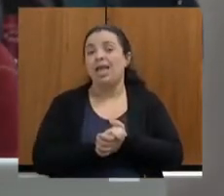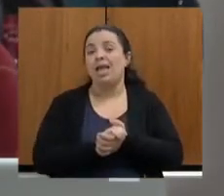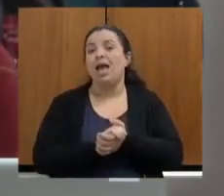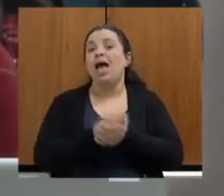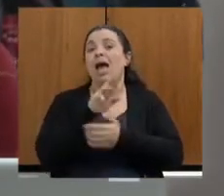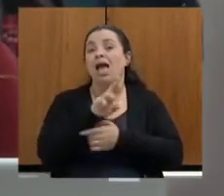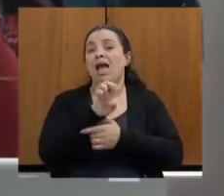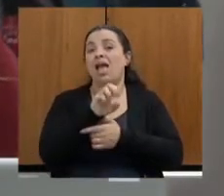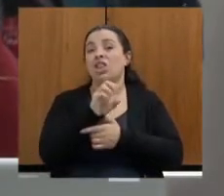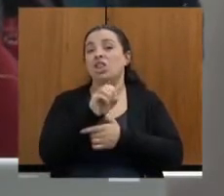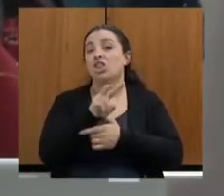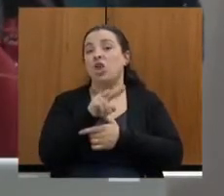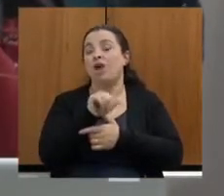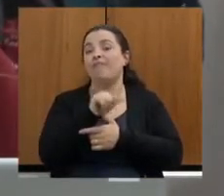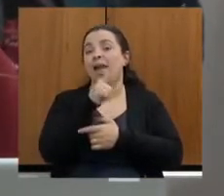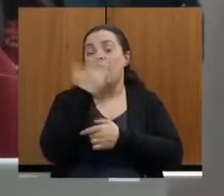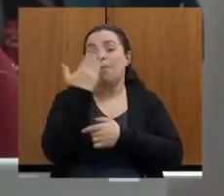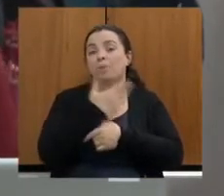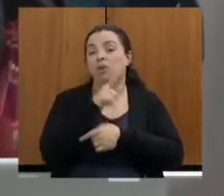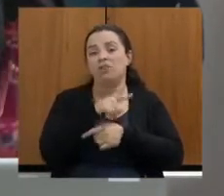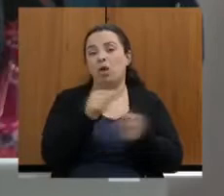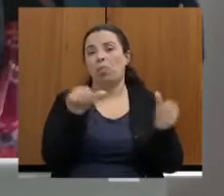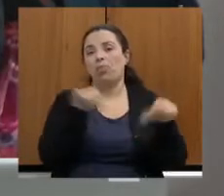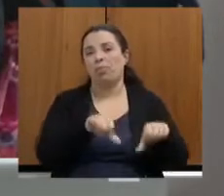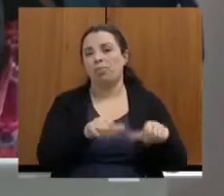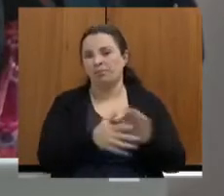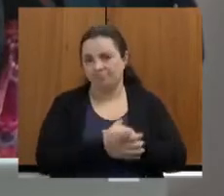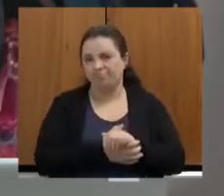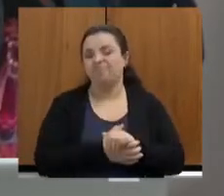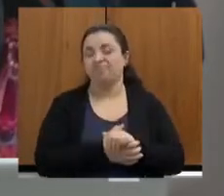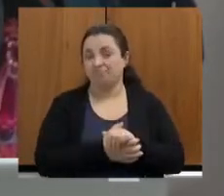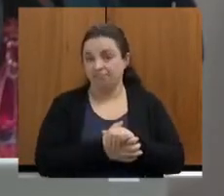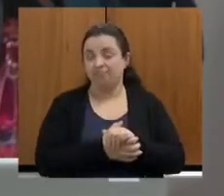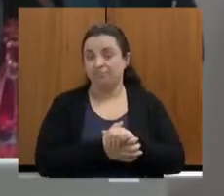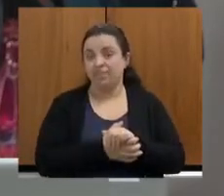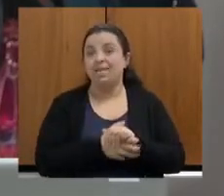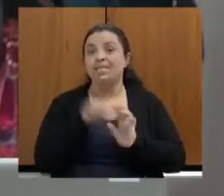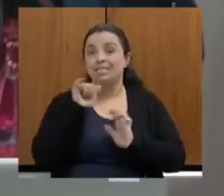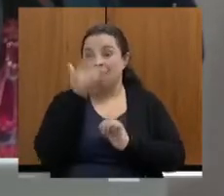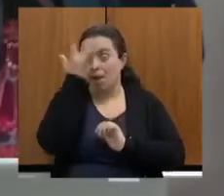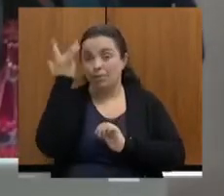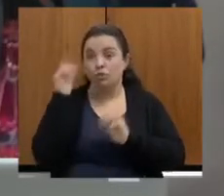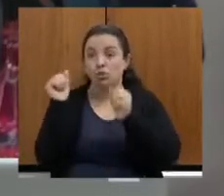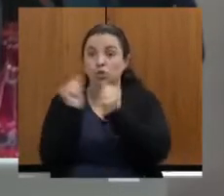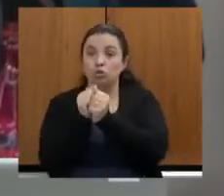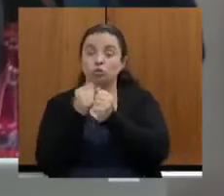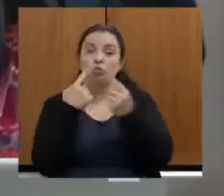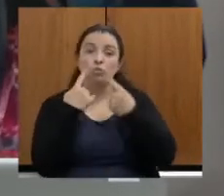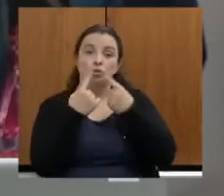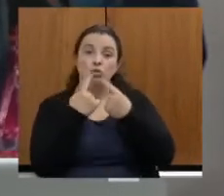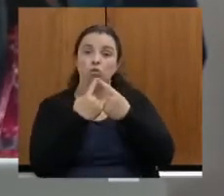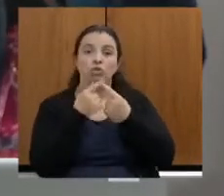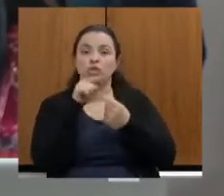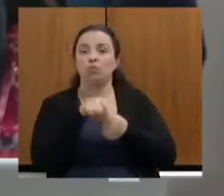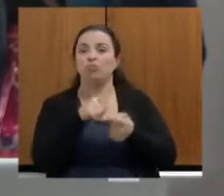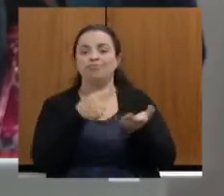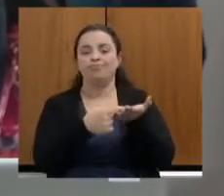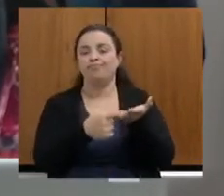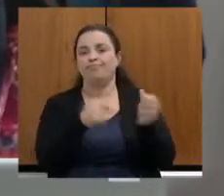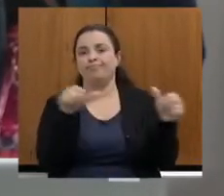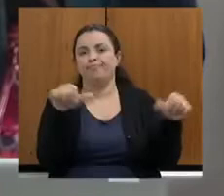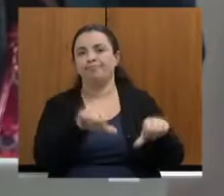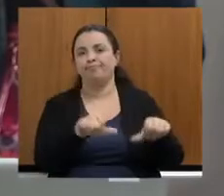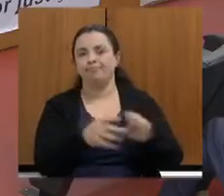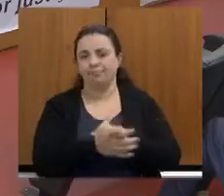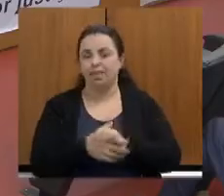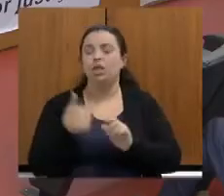demonstração de que não deu certo nada sem o protagonismo dos atingidos pode dar certo tá então queria agradecer lá